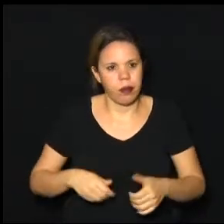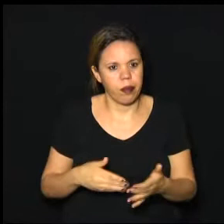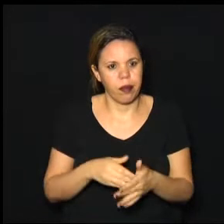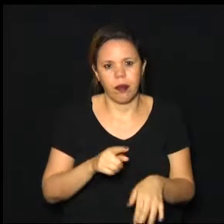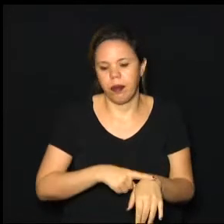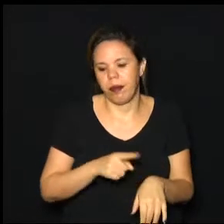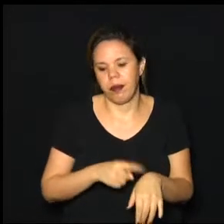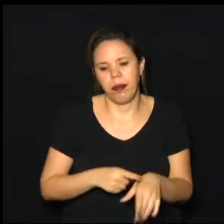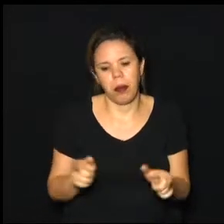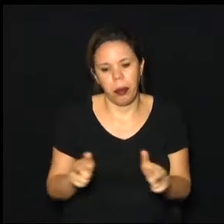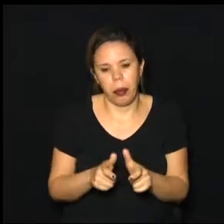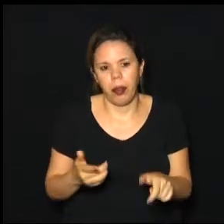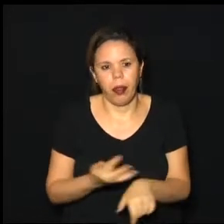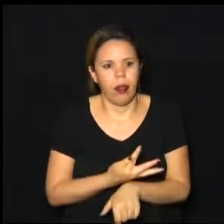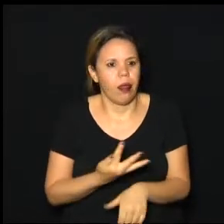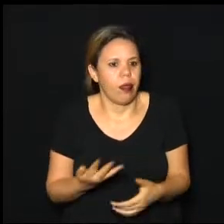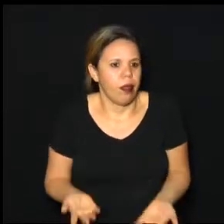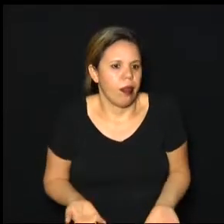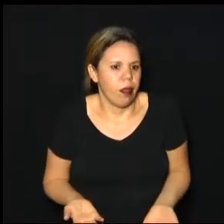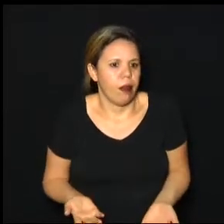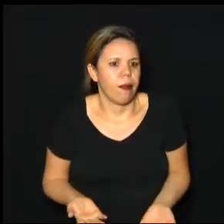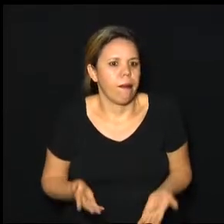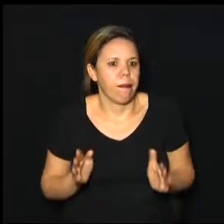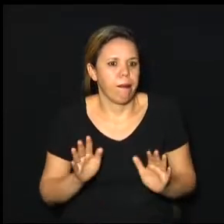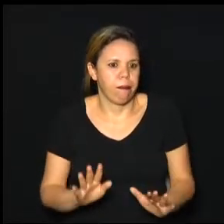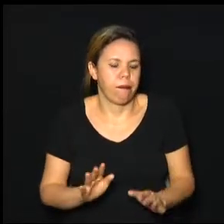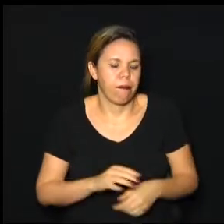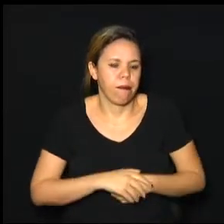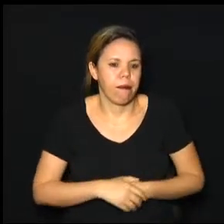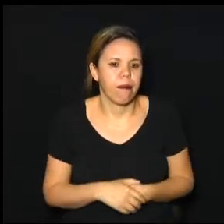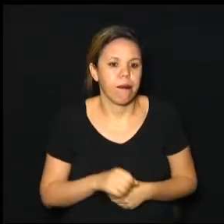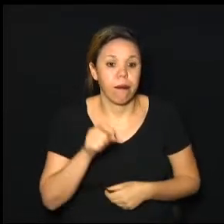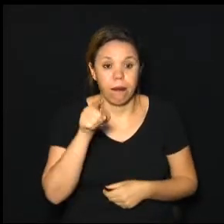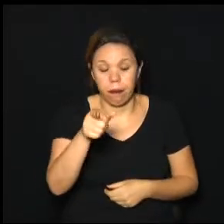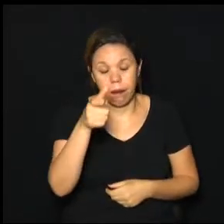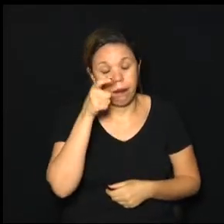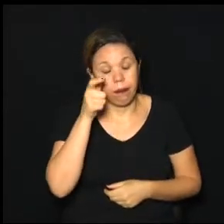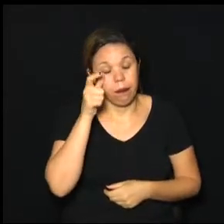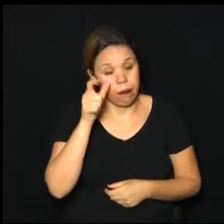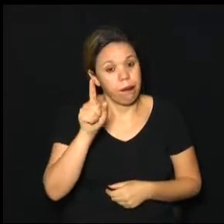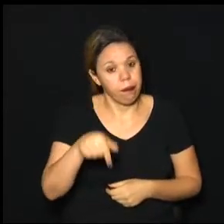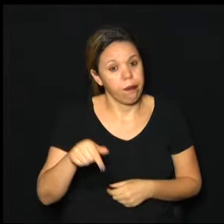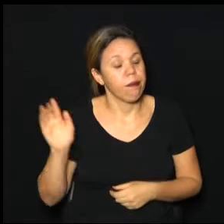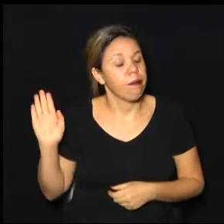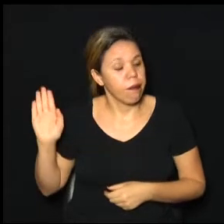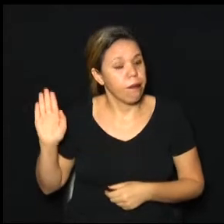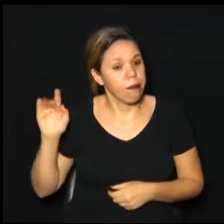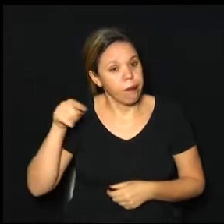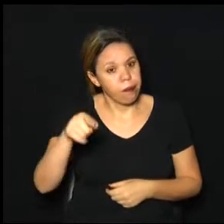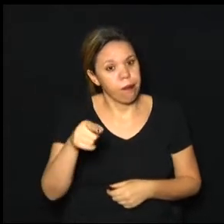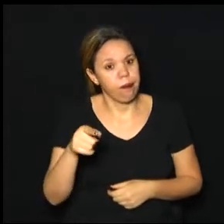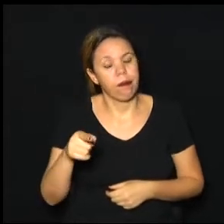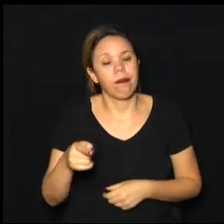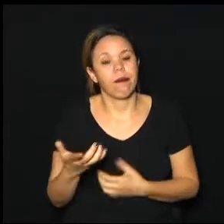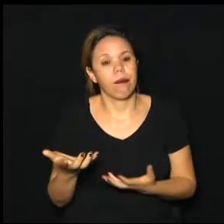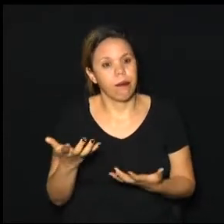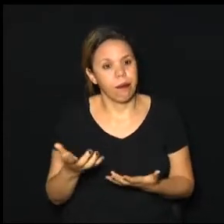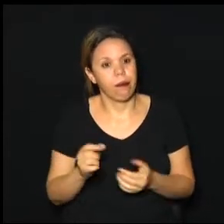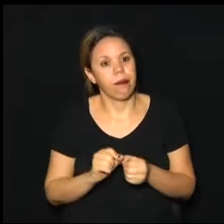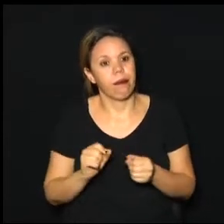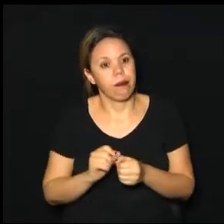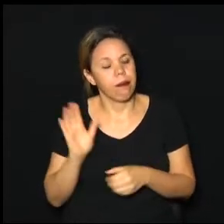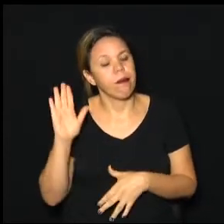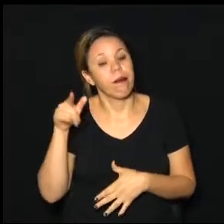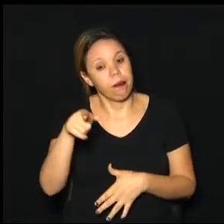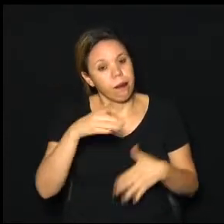de tempo, evidentemente. Não é? Mas você que está nos assistindo, que é candidato, que é pré-candidato,